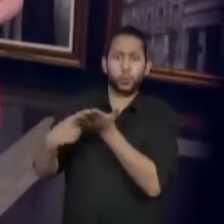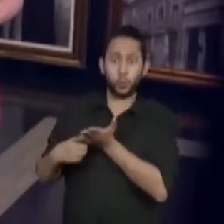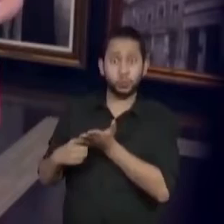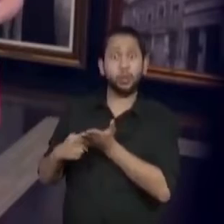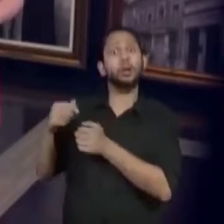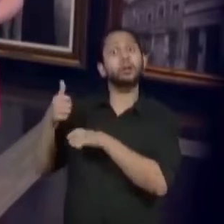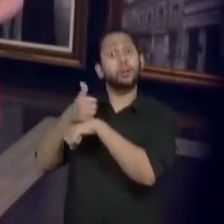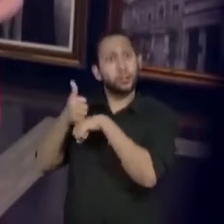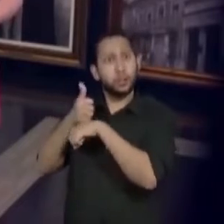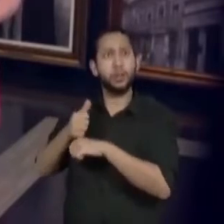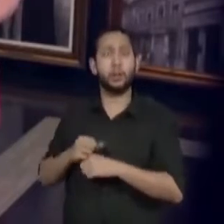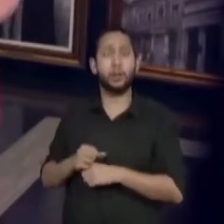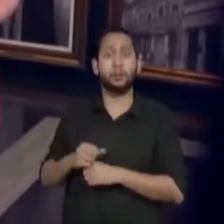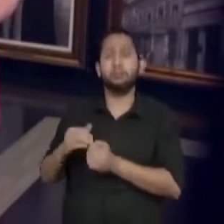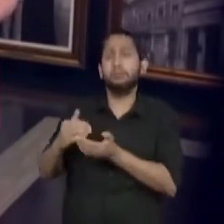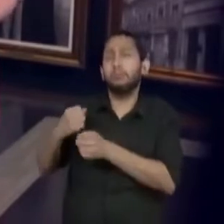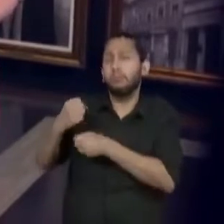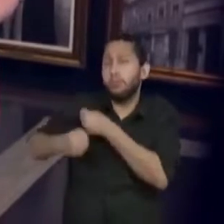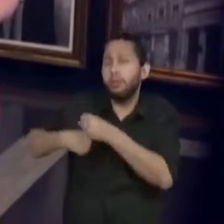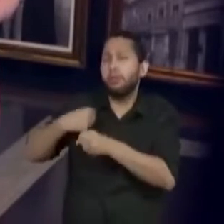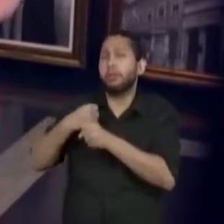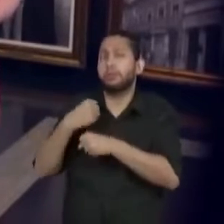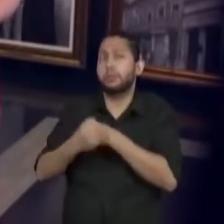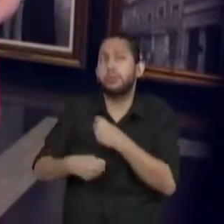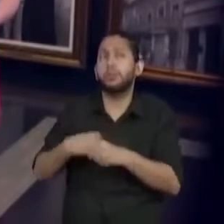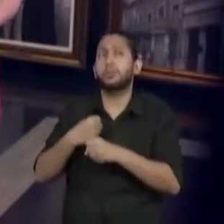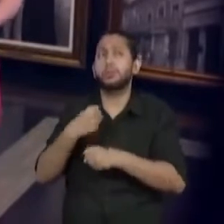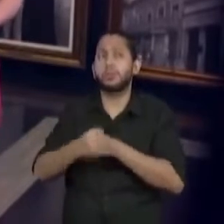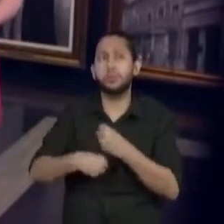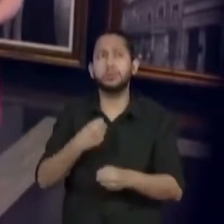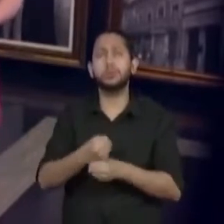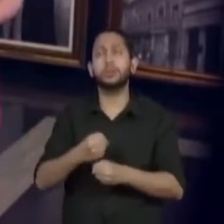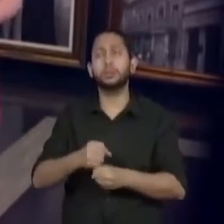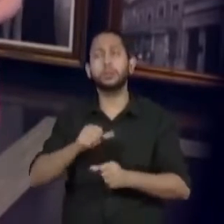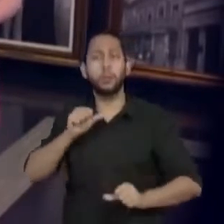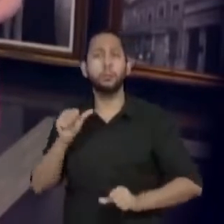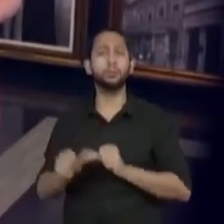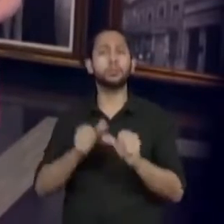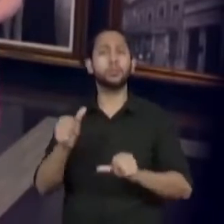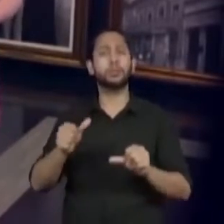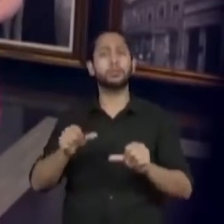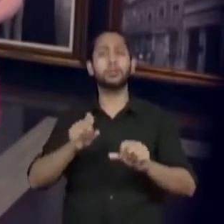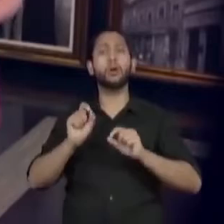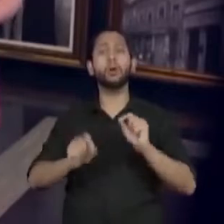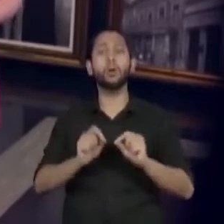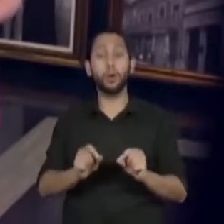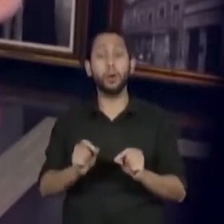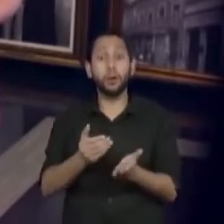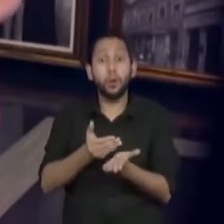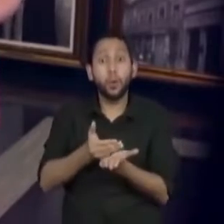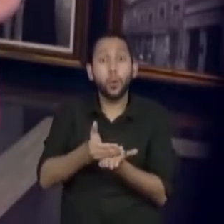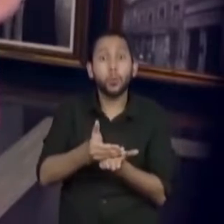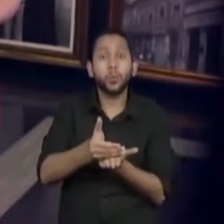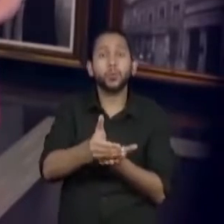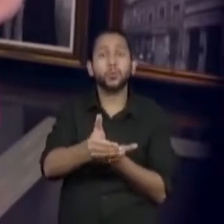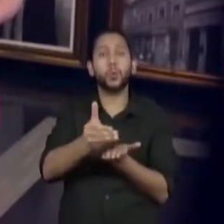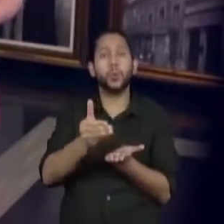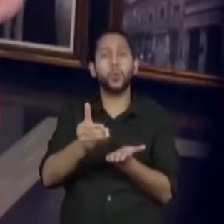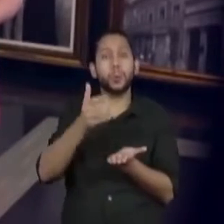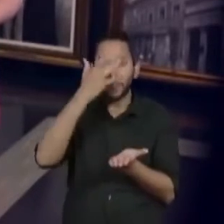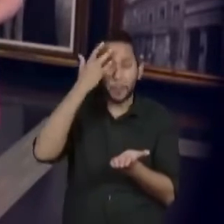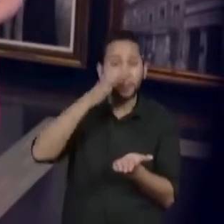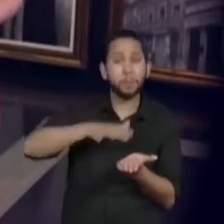e nós conseguimos ver aqui sendo retratado essa chegada e as